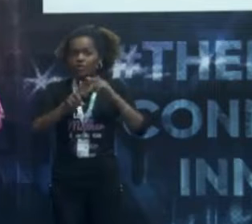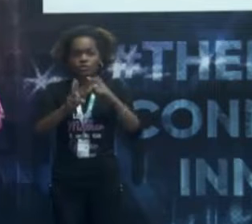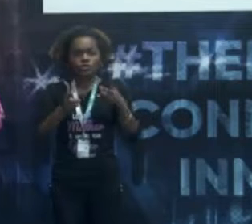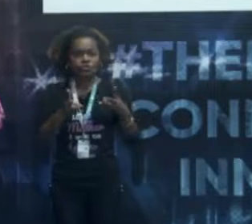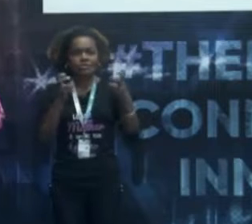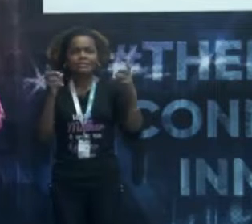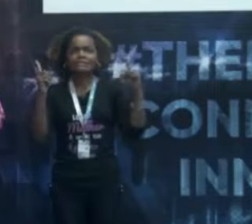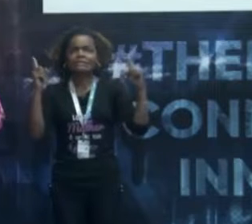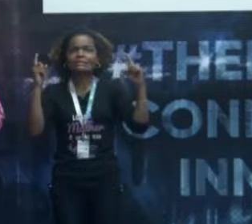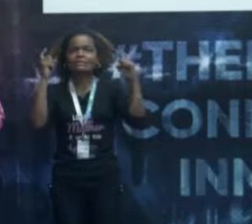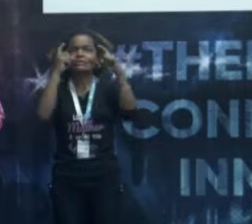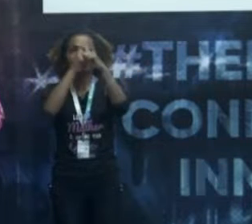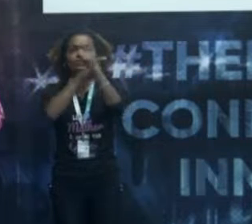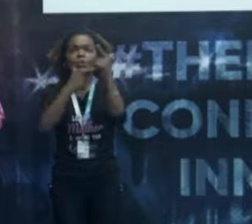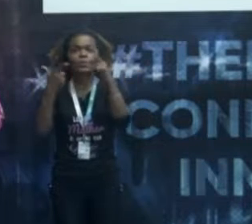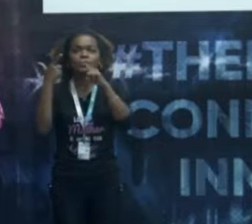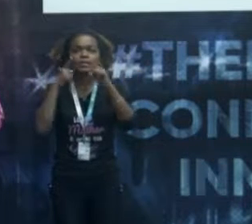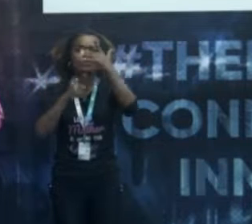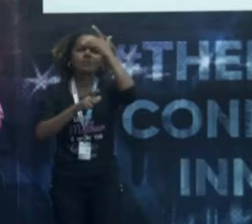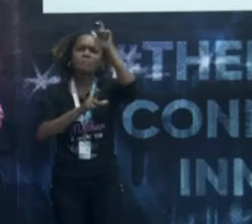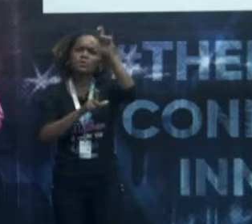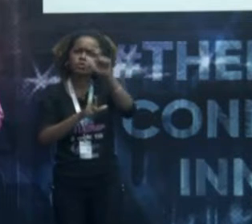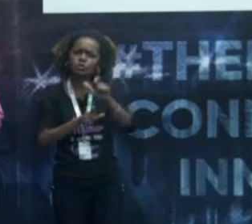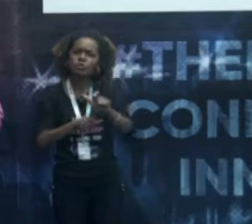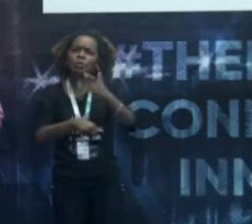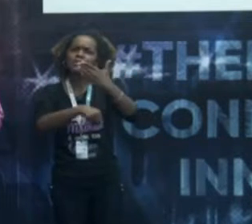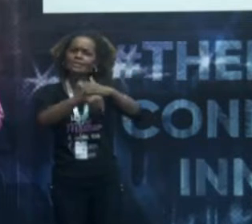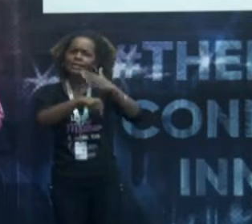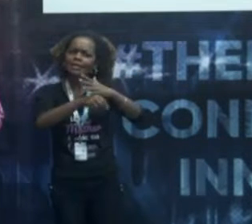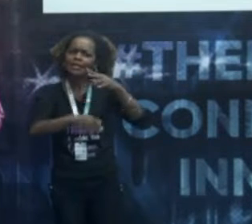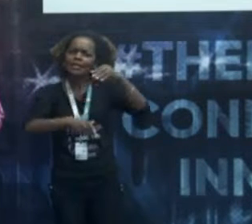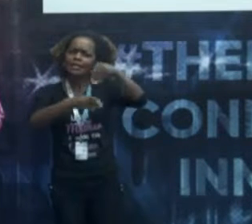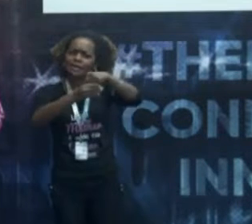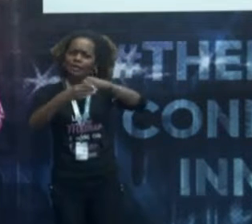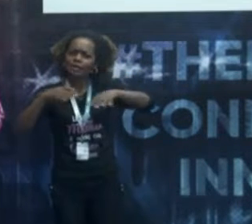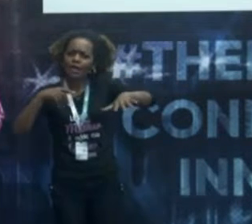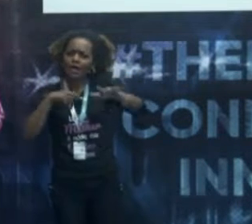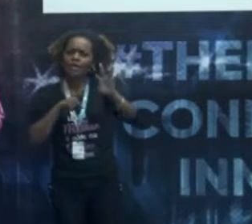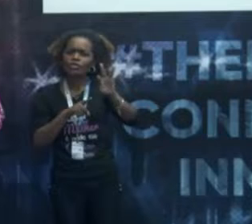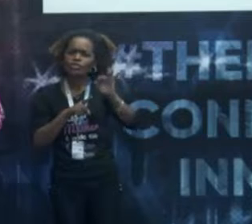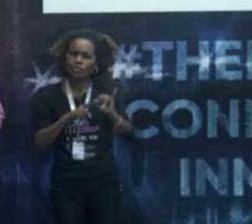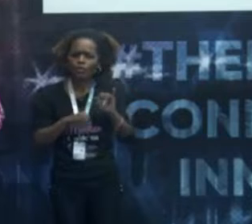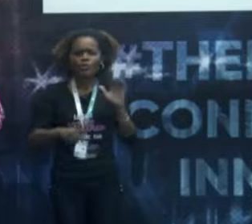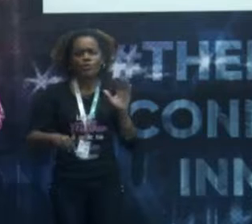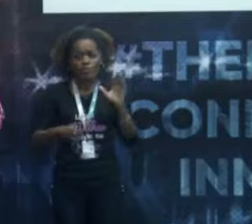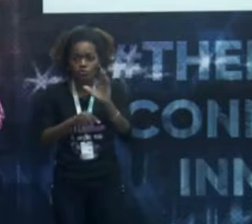ter pessoas capacitadas na área de TI. Então a gente falou, cara, vamos formar essas pessoas, vamos ajudar